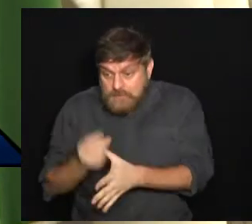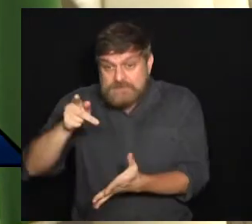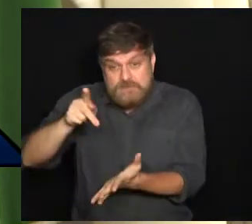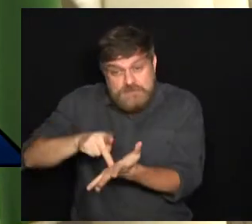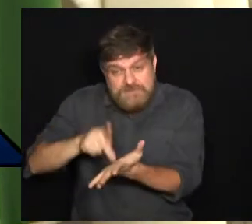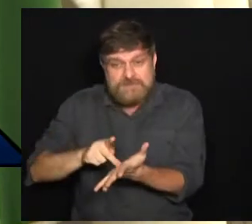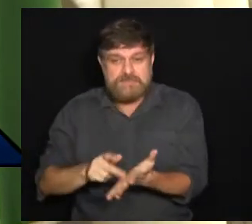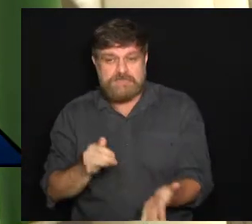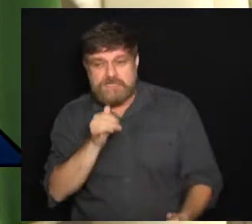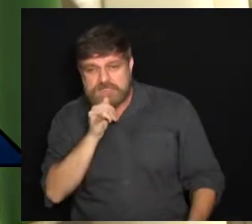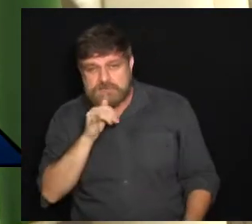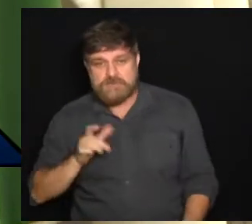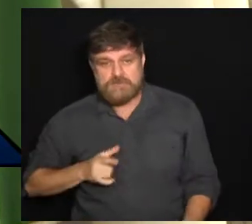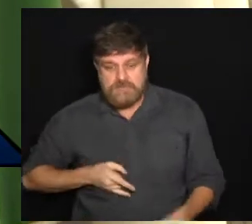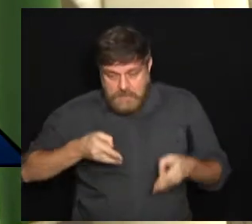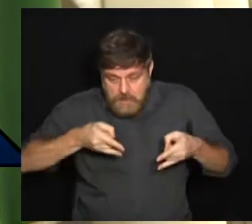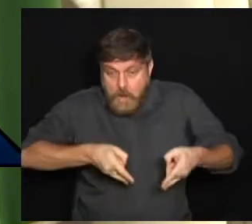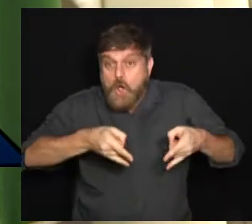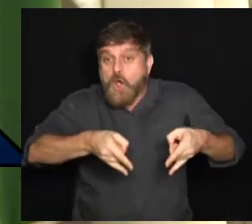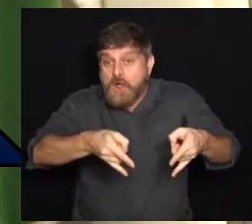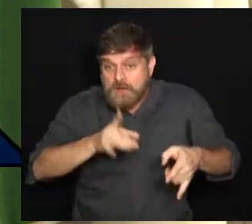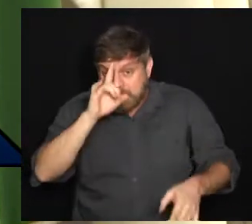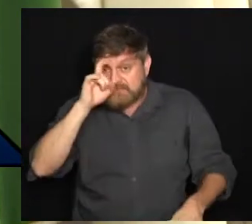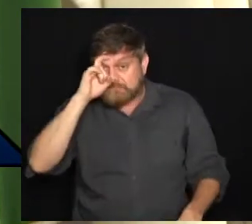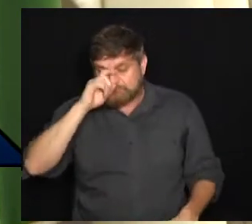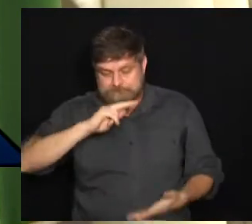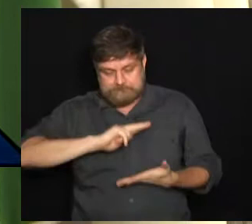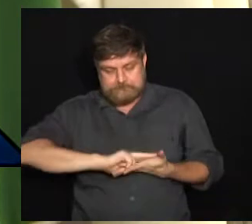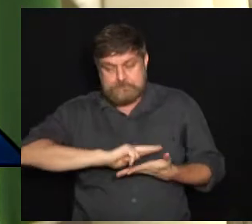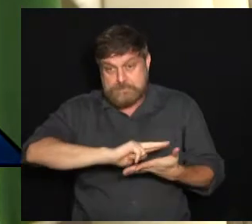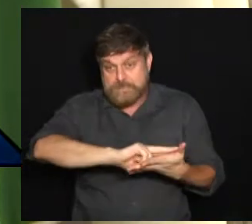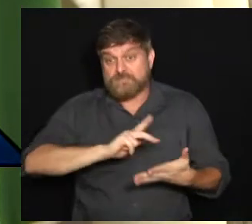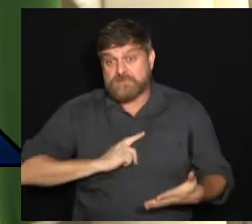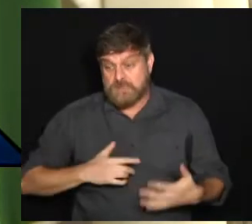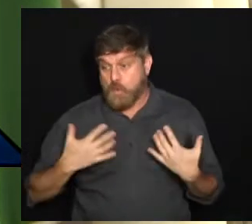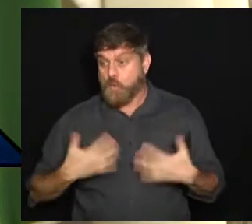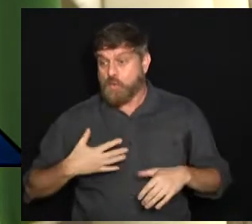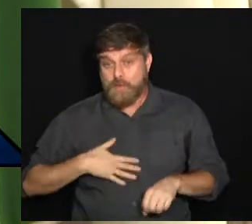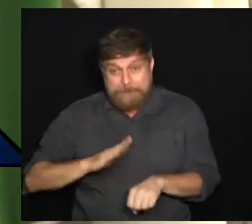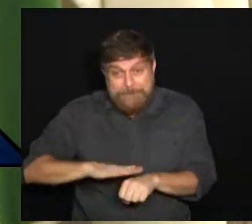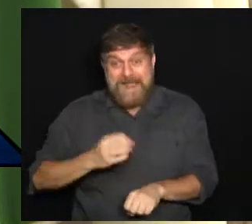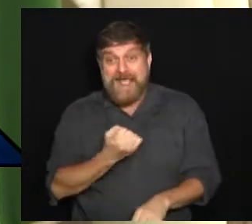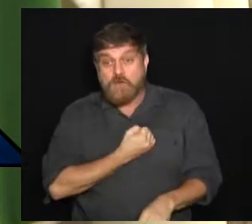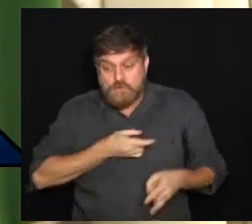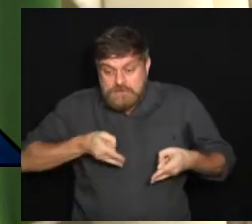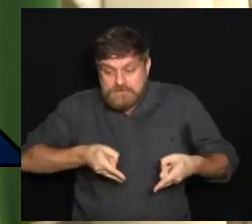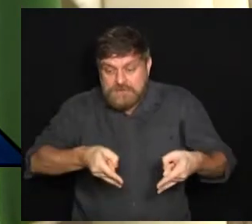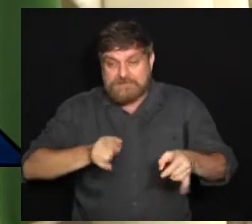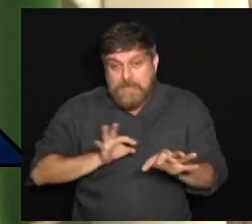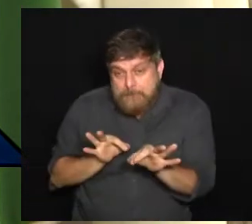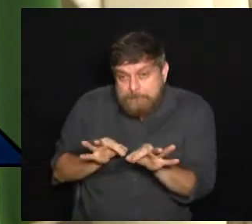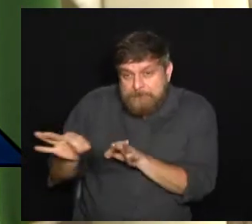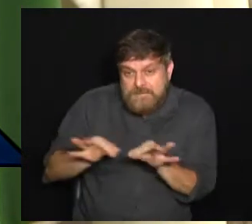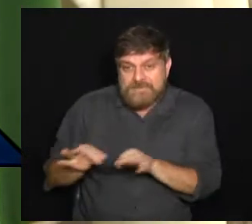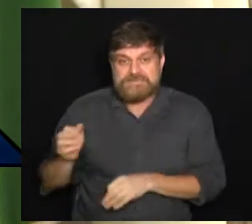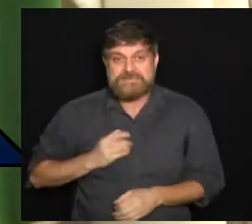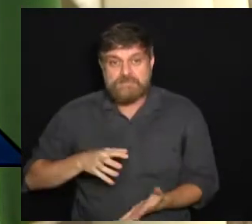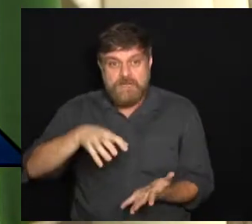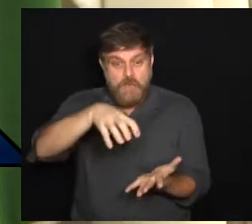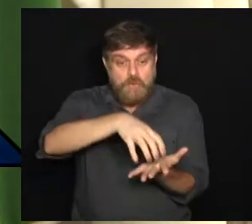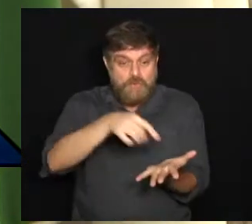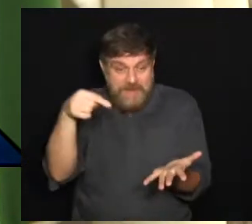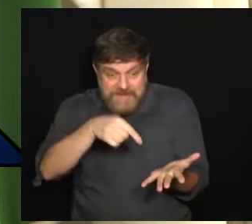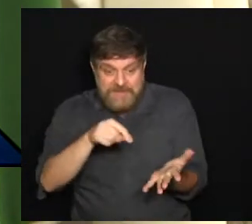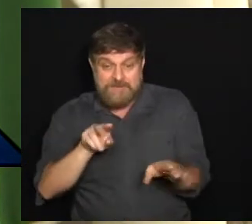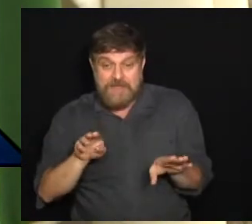garantir que estão sendo contratados leitos extras para acomodar os doentes graves, garantir que a gente vai ter uma organização na questão das unidades de terapia intensiva,